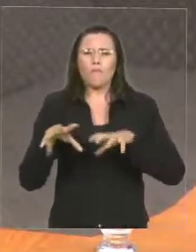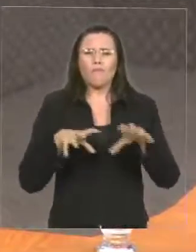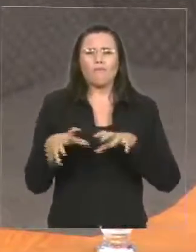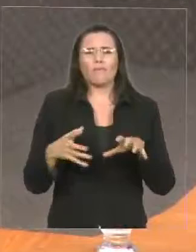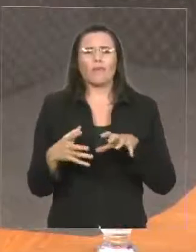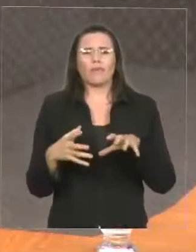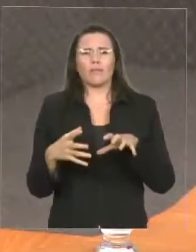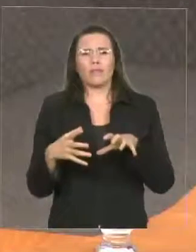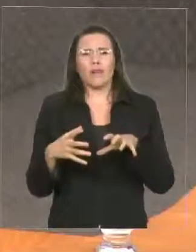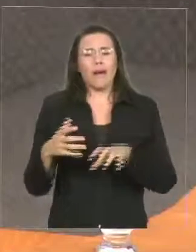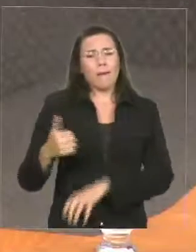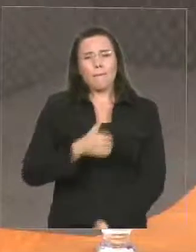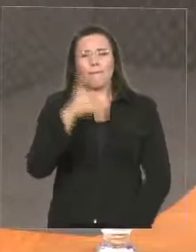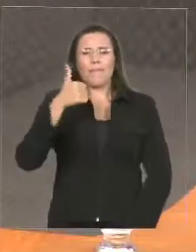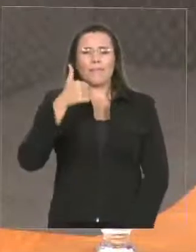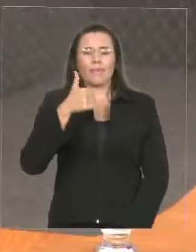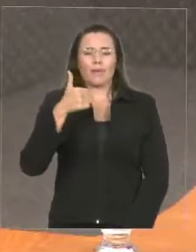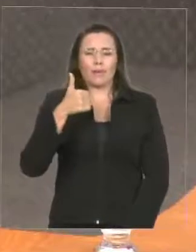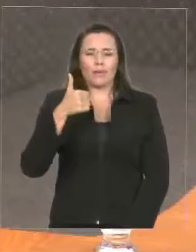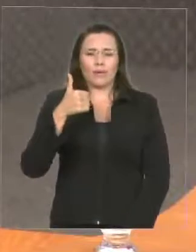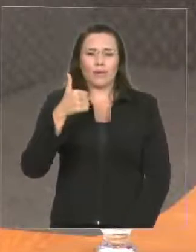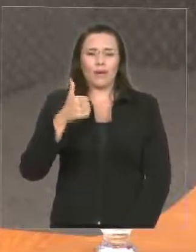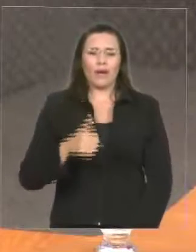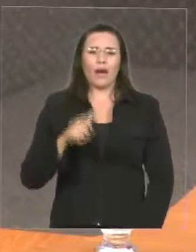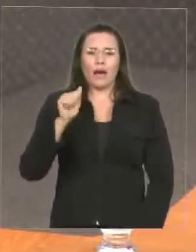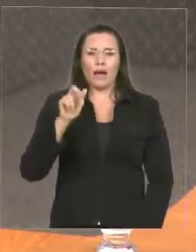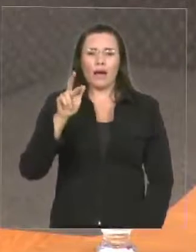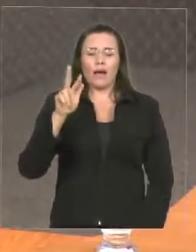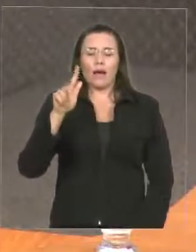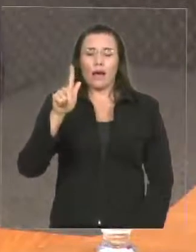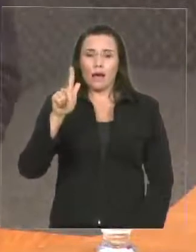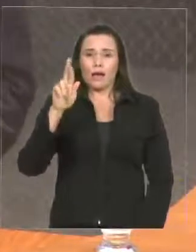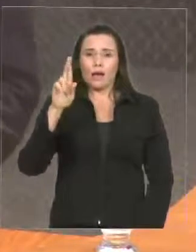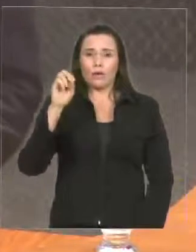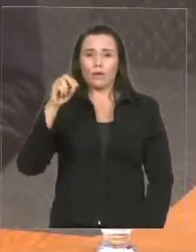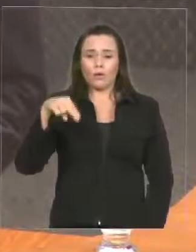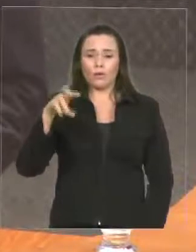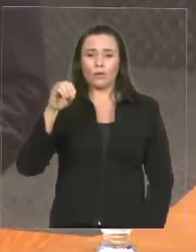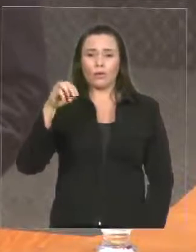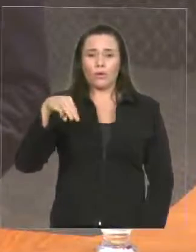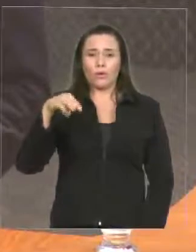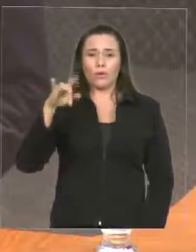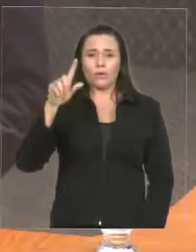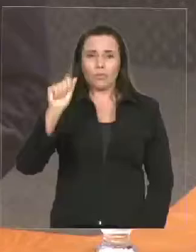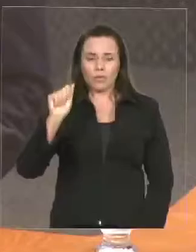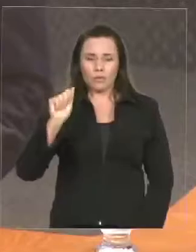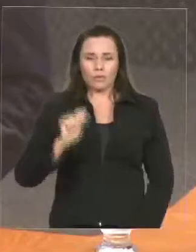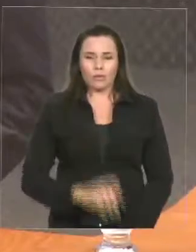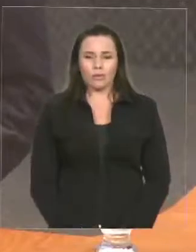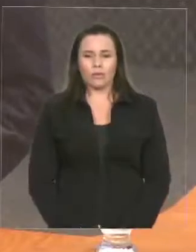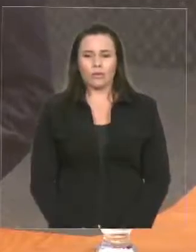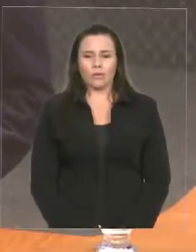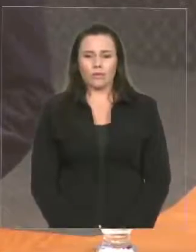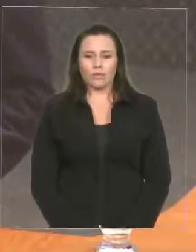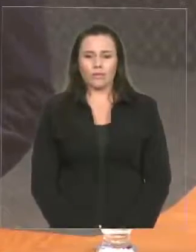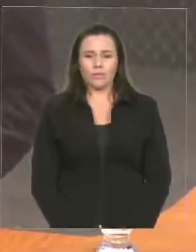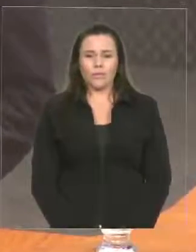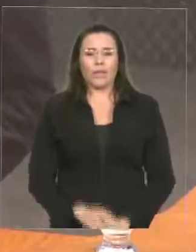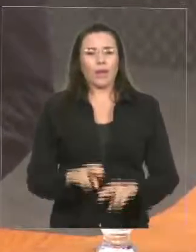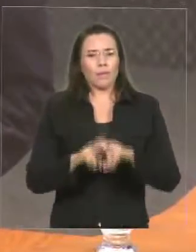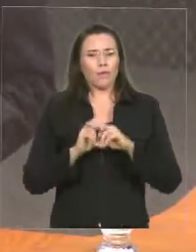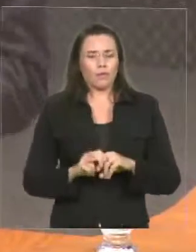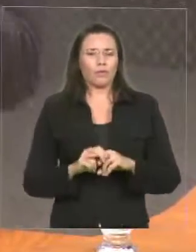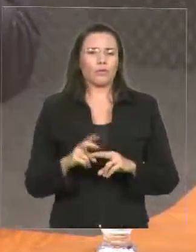Não foi o homem que escolheu o arado. Para a terra foi escolhido pela mulher. Portanto, no aspecto da domesticação